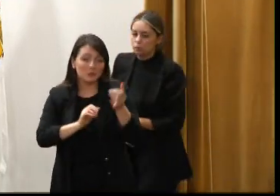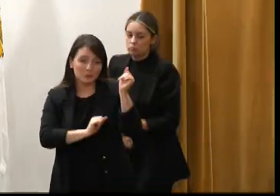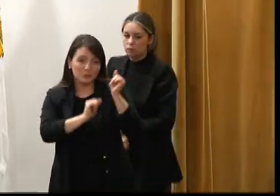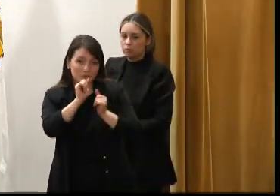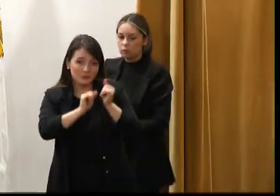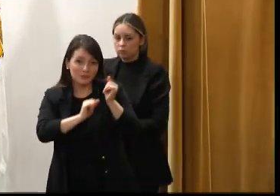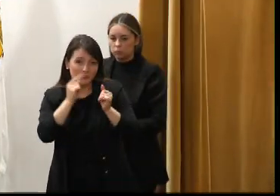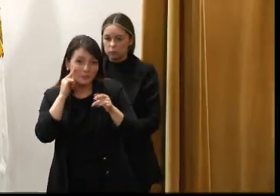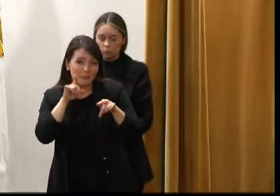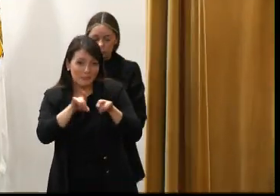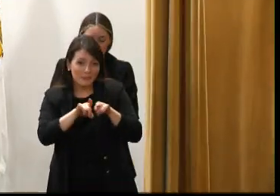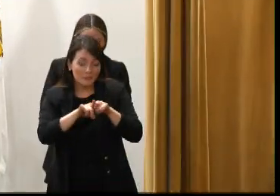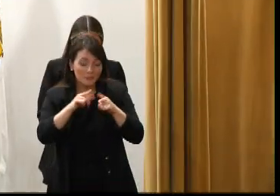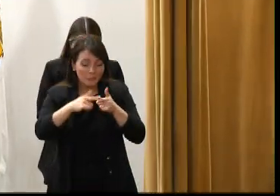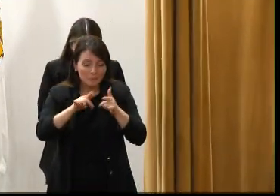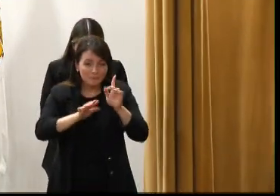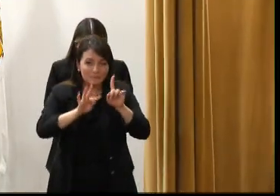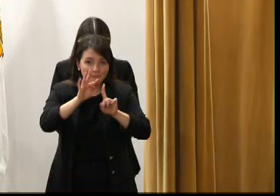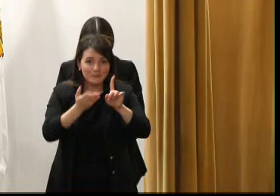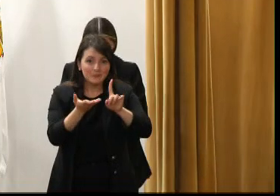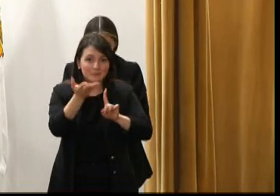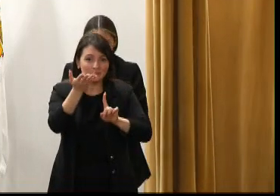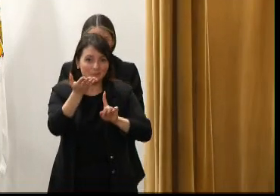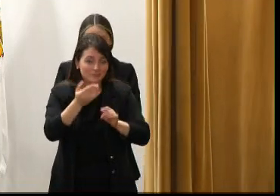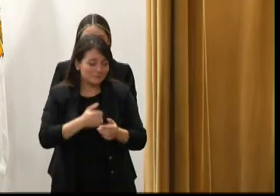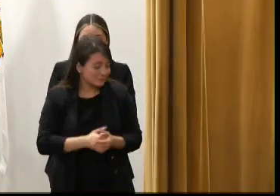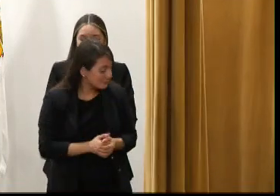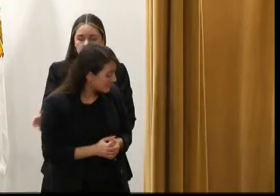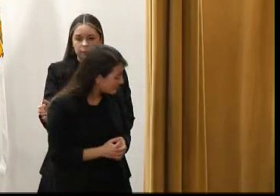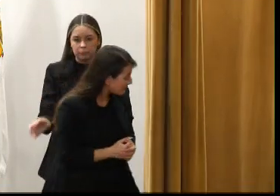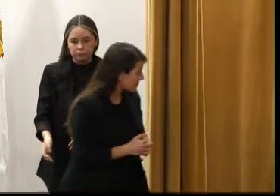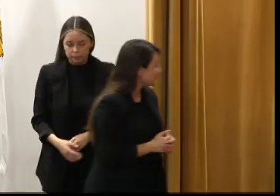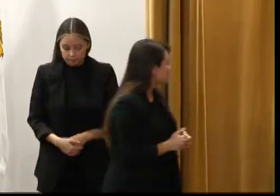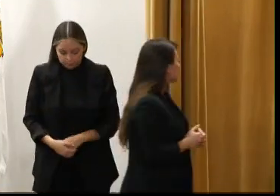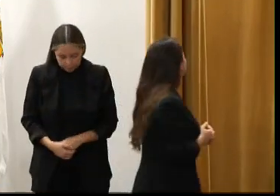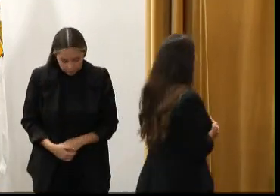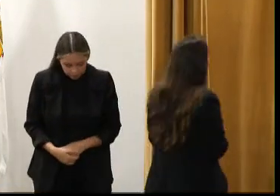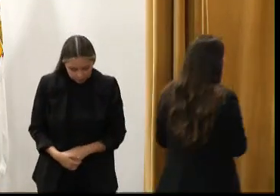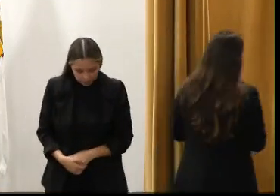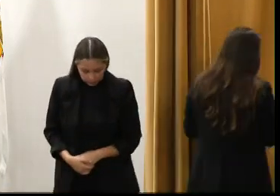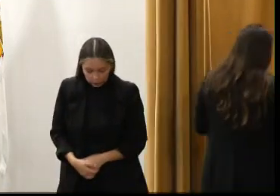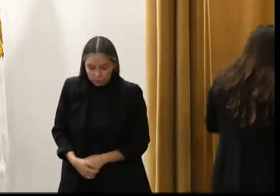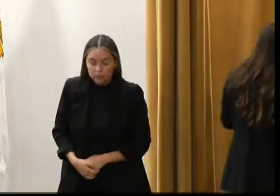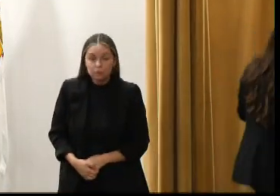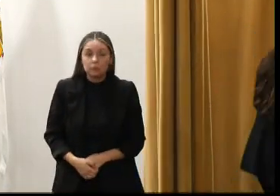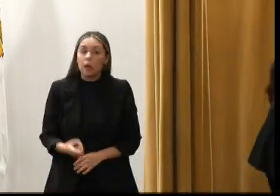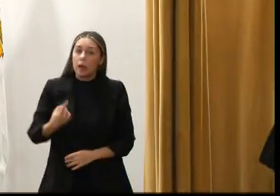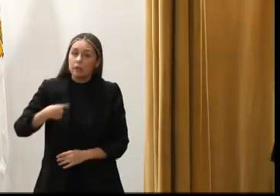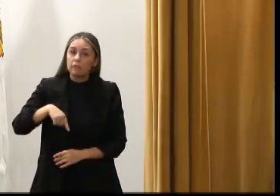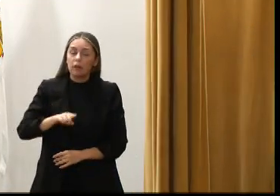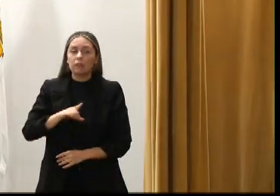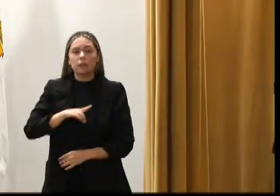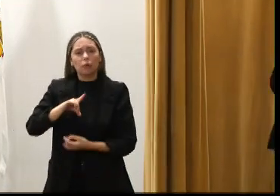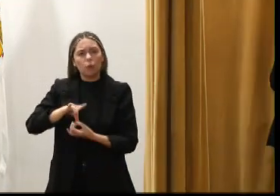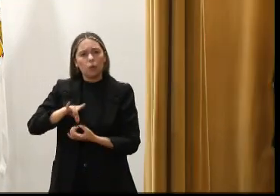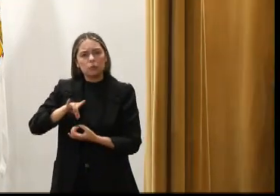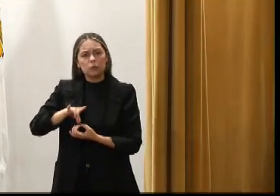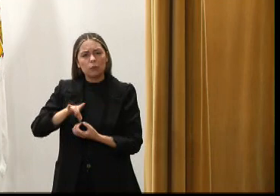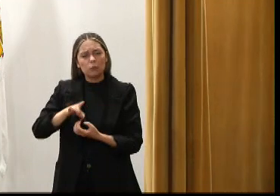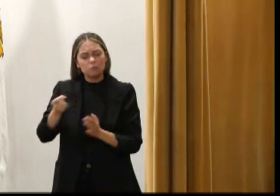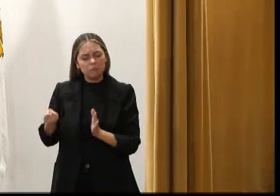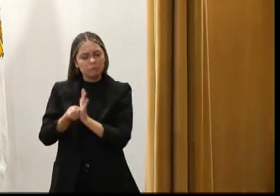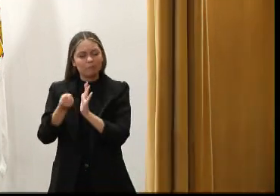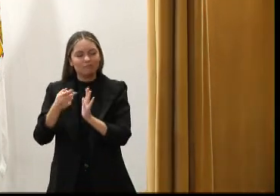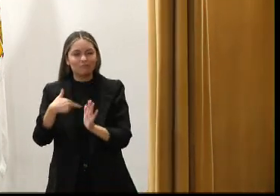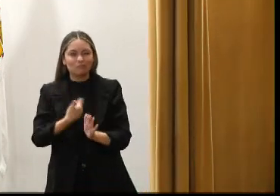uma exacerbação da temperatura do planeta. E que terá consequências muito significativas no